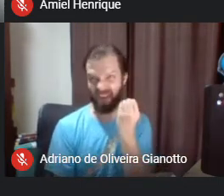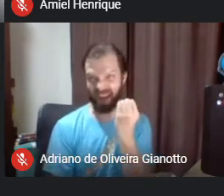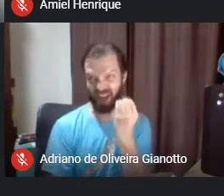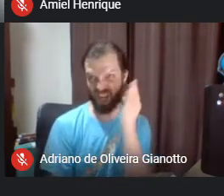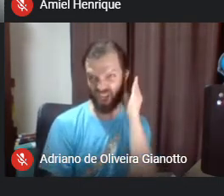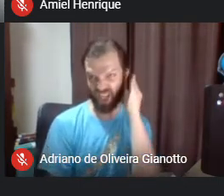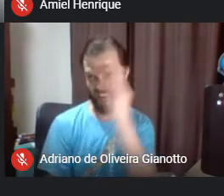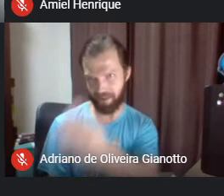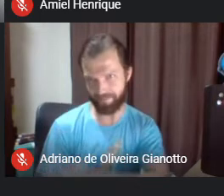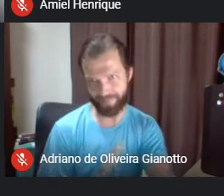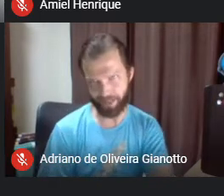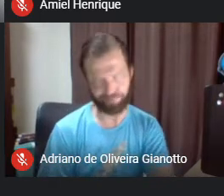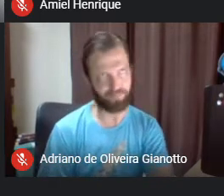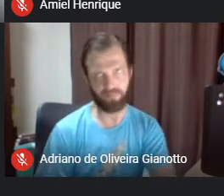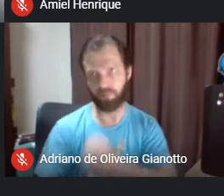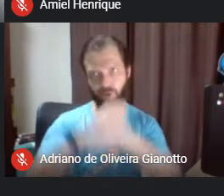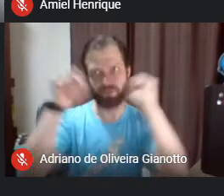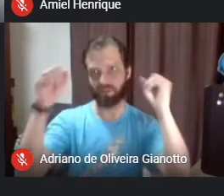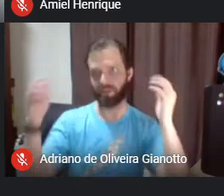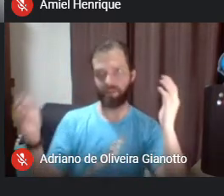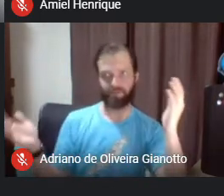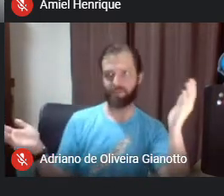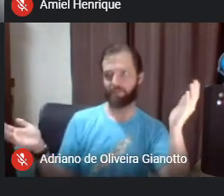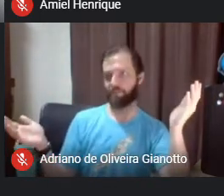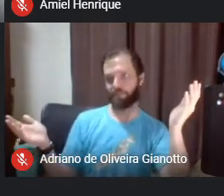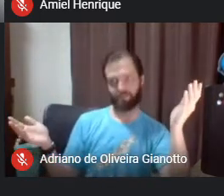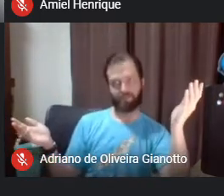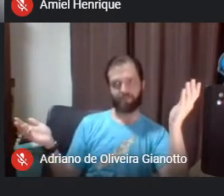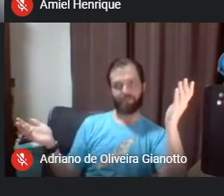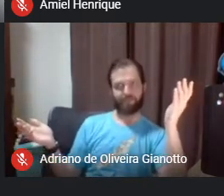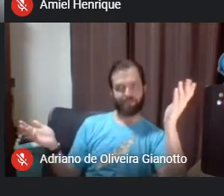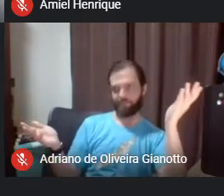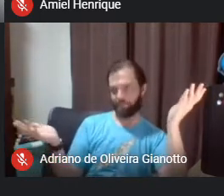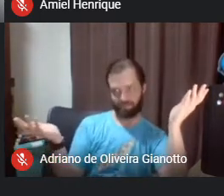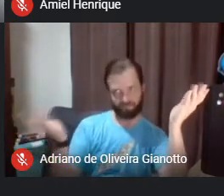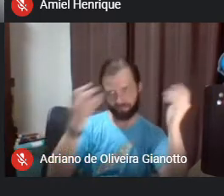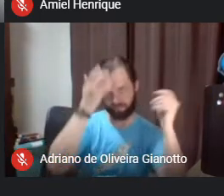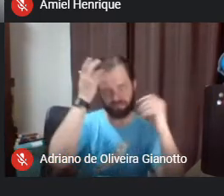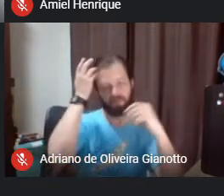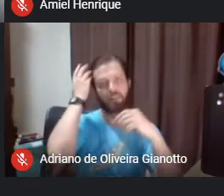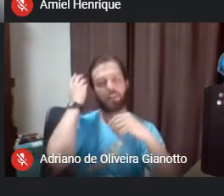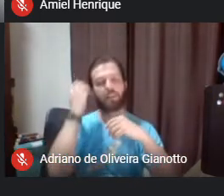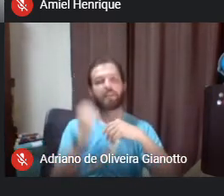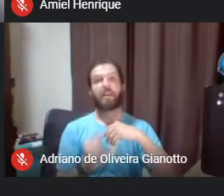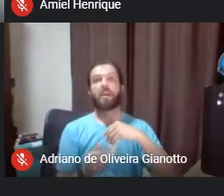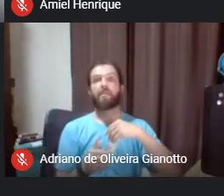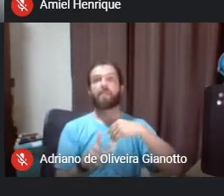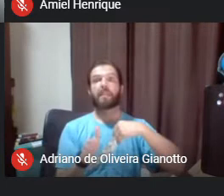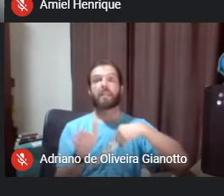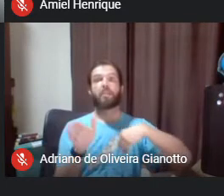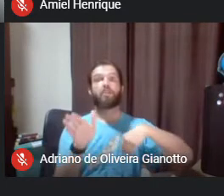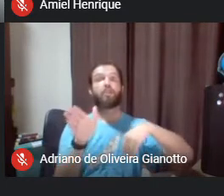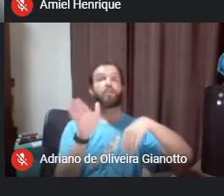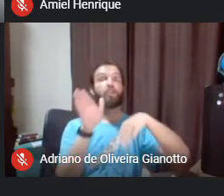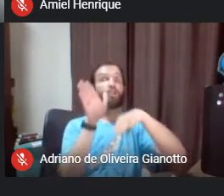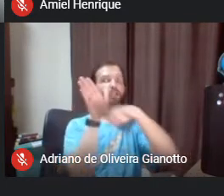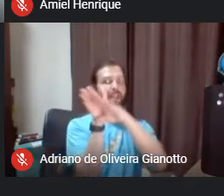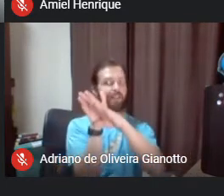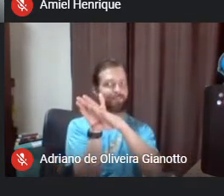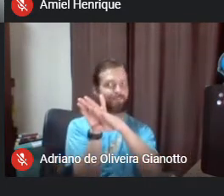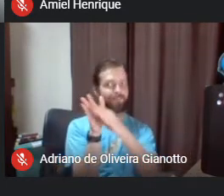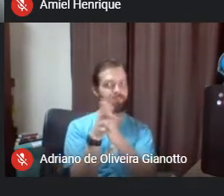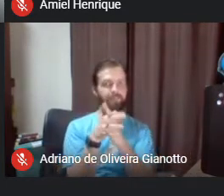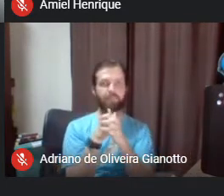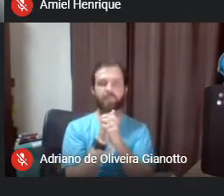diante, né? Vocês acham, hoje em dia a gente viaja rapidinho, né? Naquela época era impossível você fazer uma viagem de